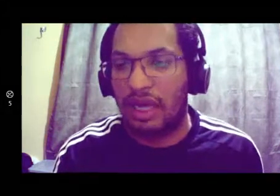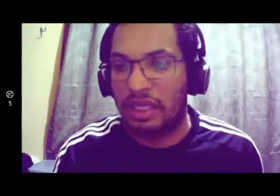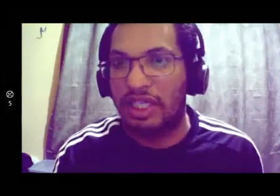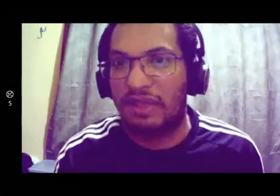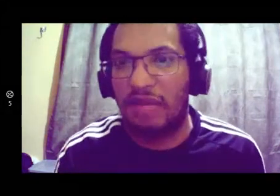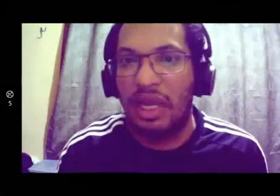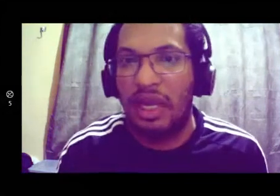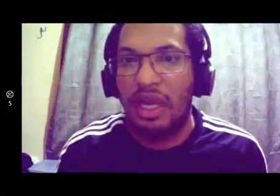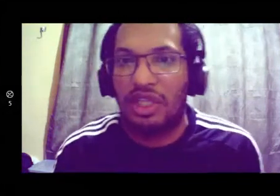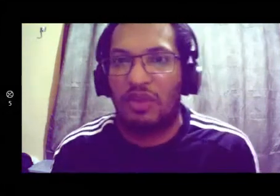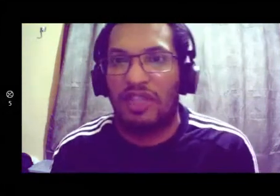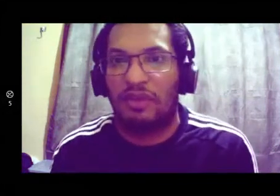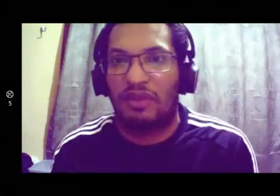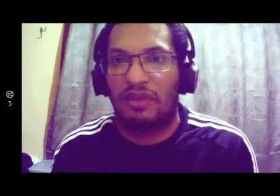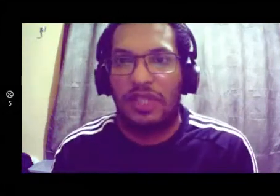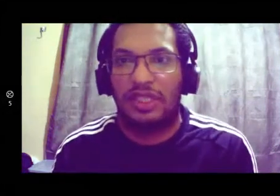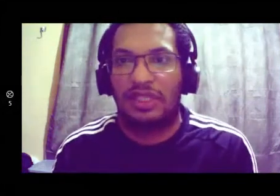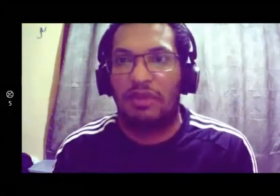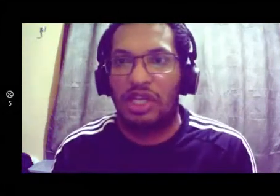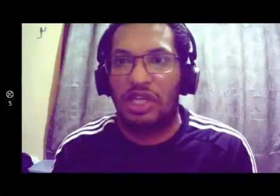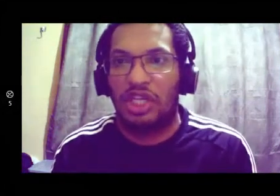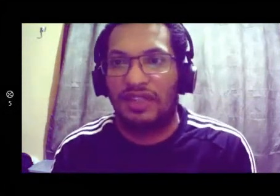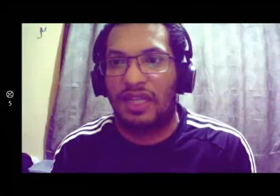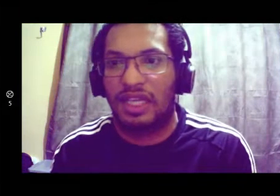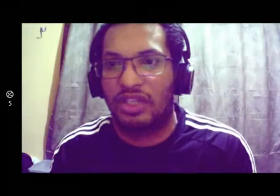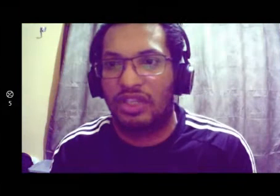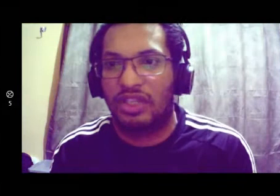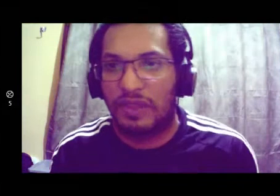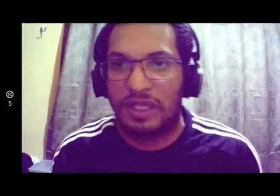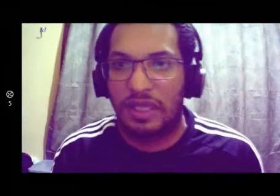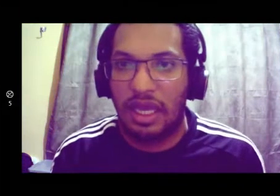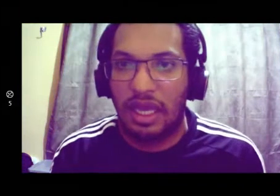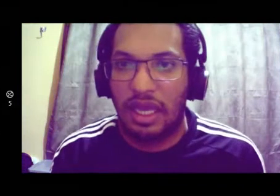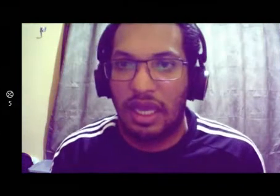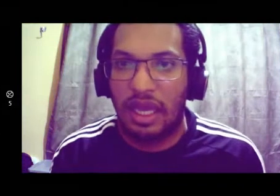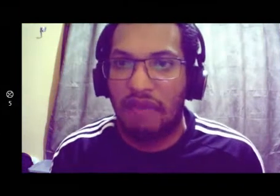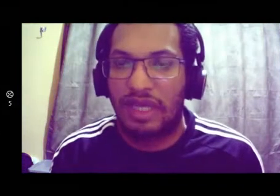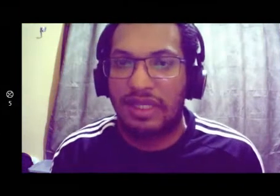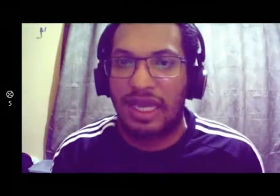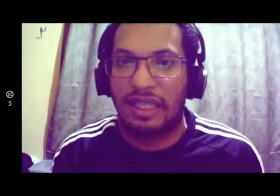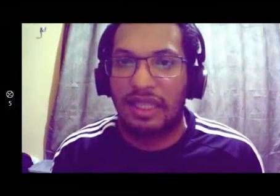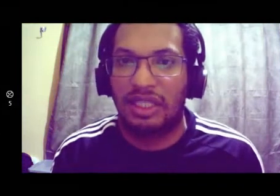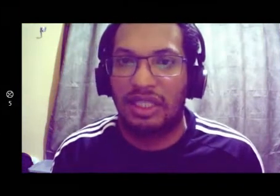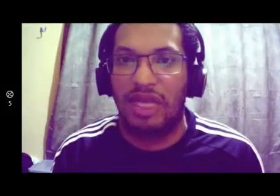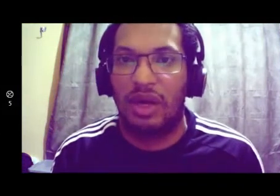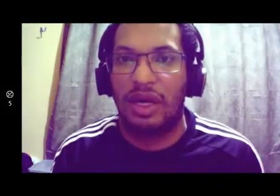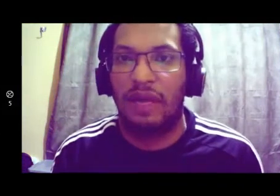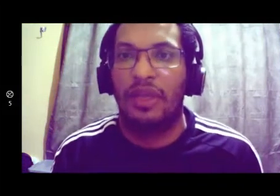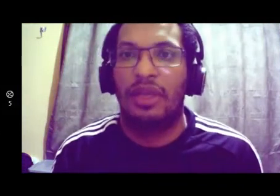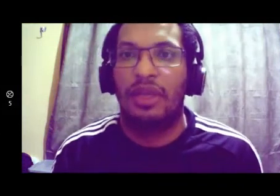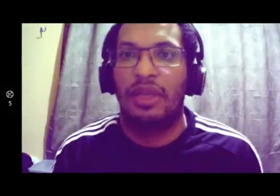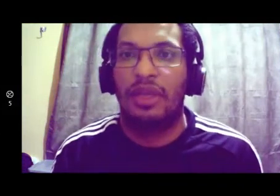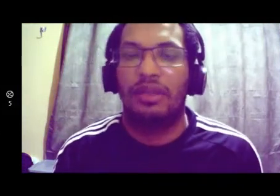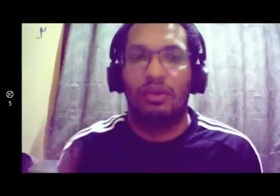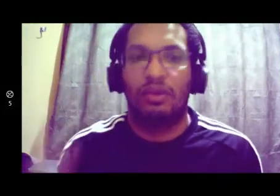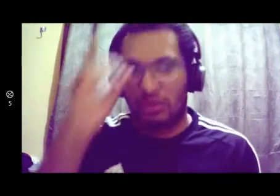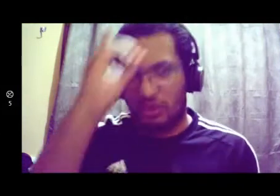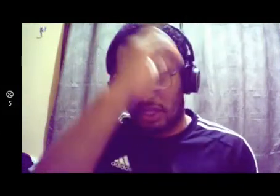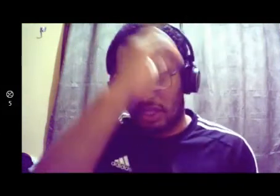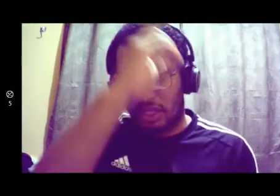Aqui, dias da semana. Eu já mostrei para vocês dias da semana, eu deixei esse daqui só para vocês visualizarem às vezes melhor, né?